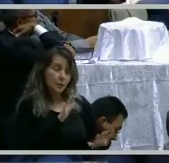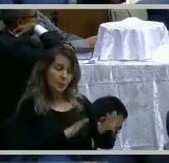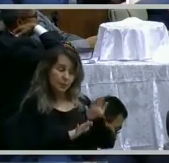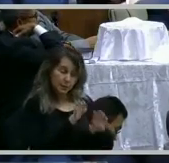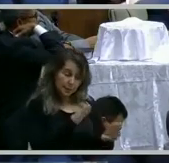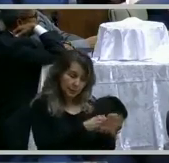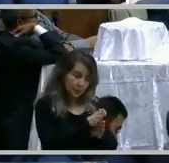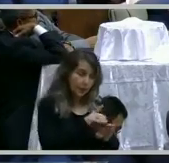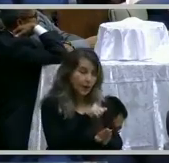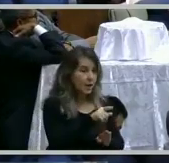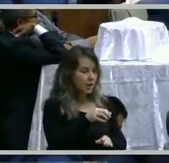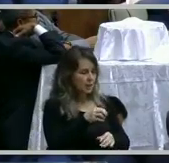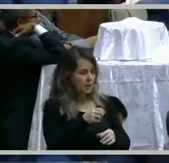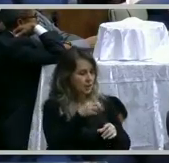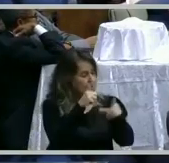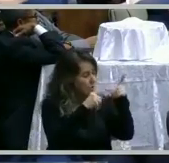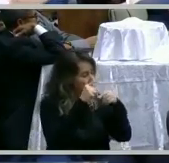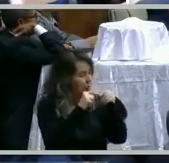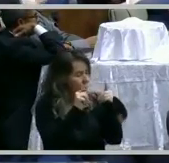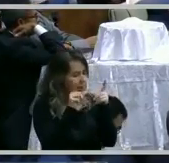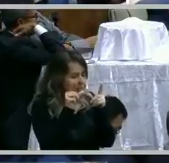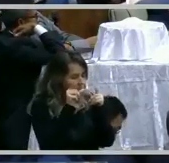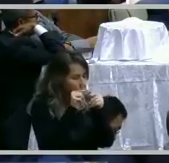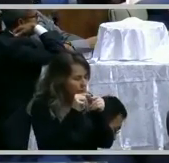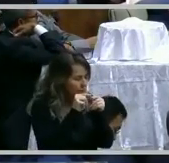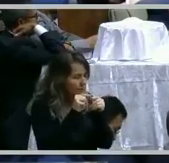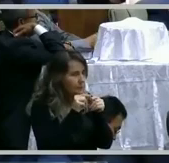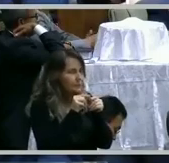pequena do que de repente o coração explodir.